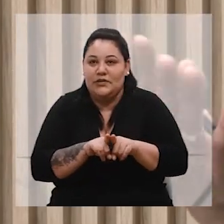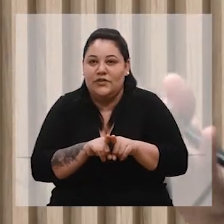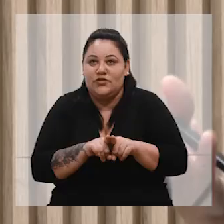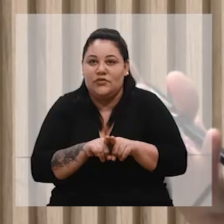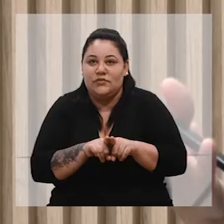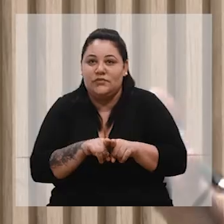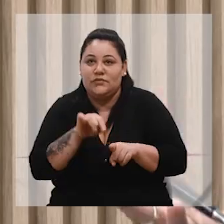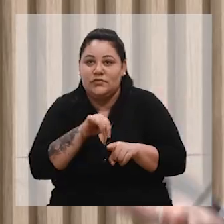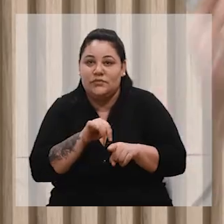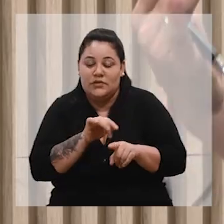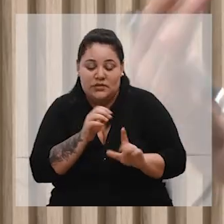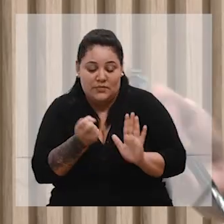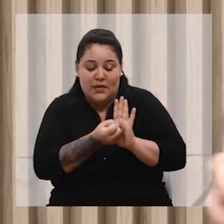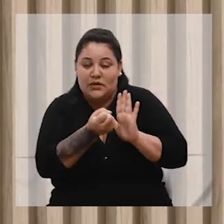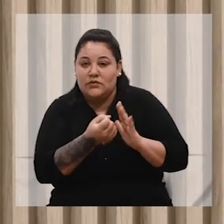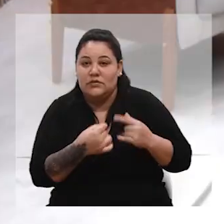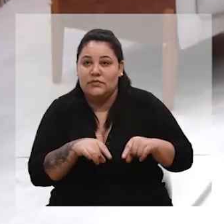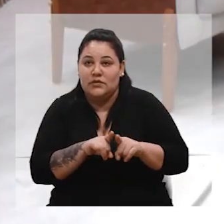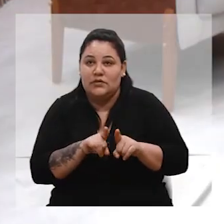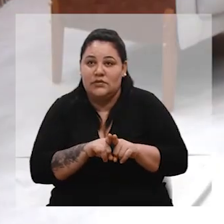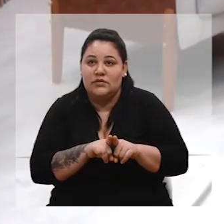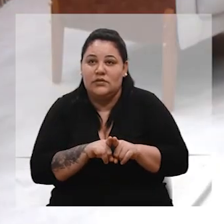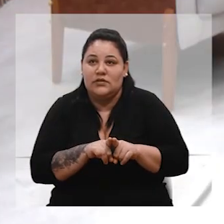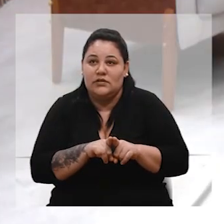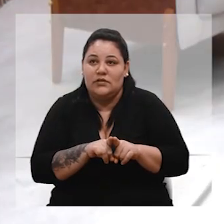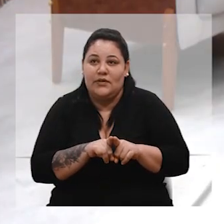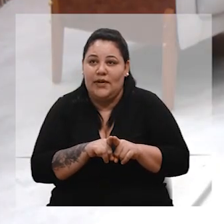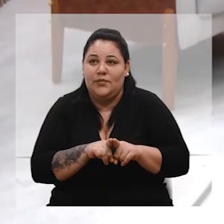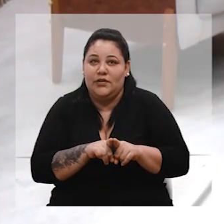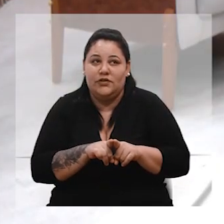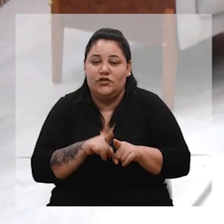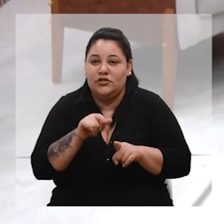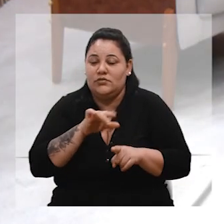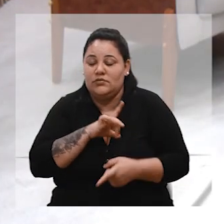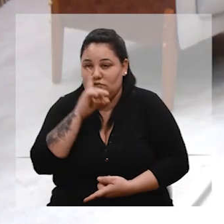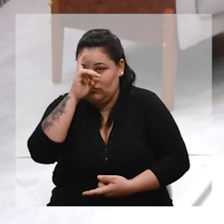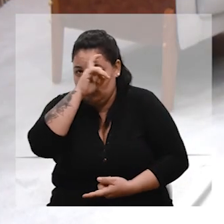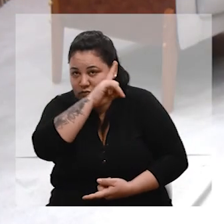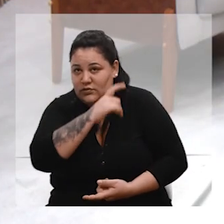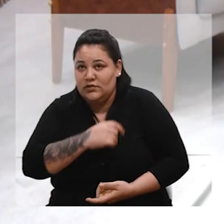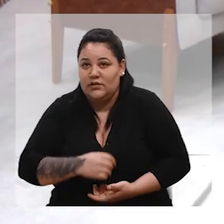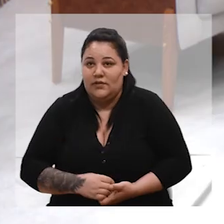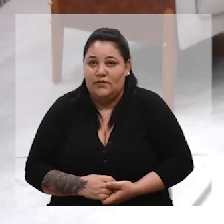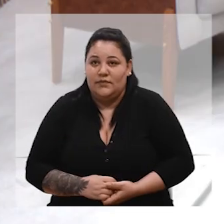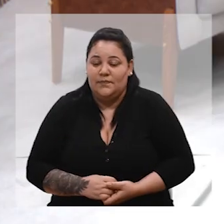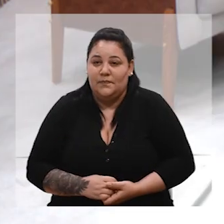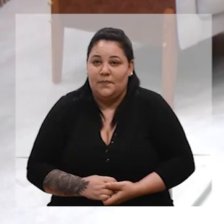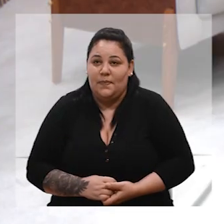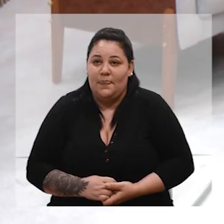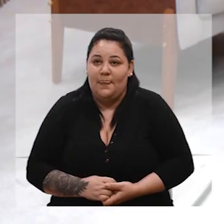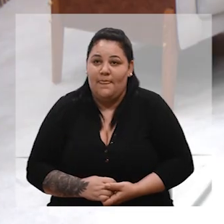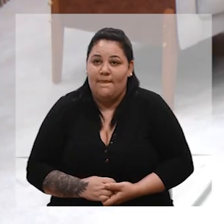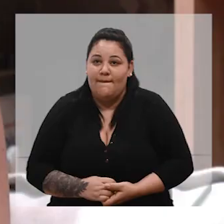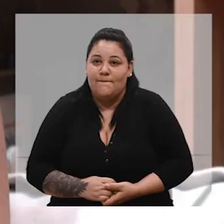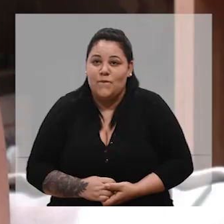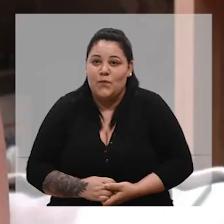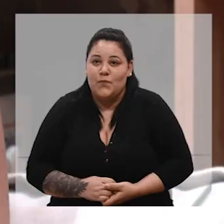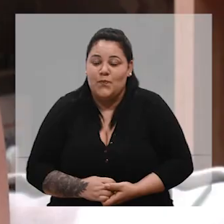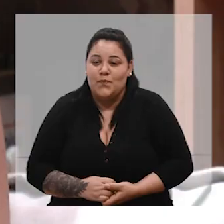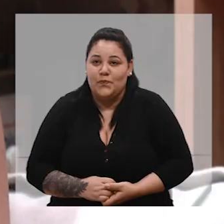é o assunto, o tema lá que mais te causa pavor, assim, que te exige muito, que tu tem dificuldade?